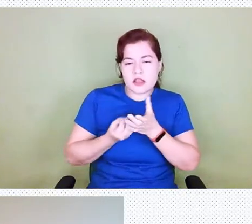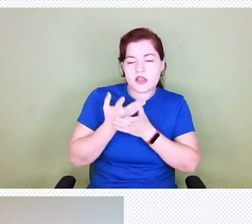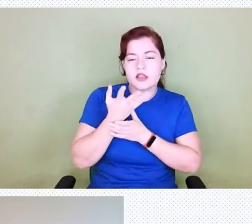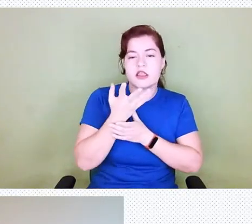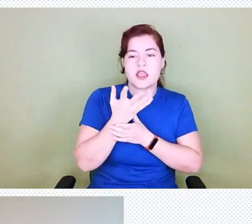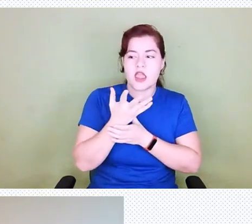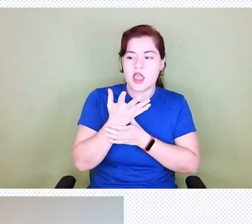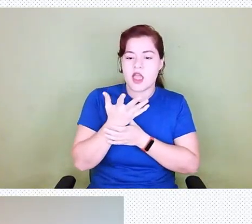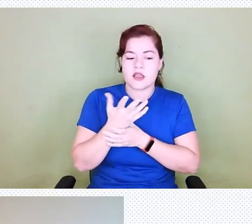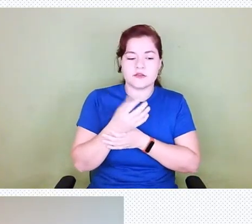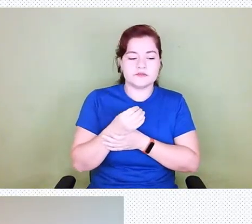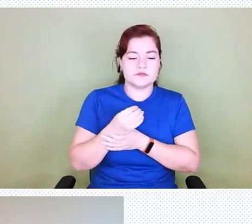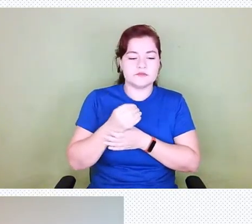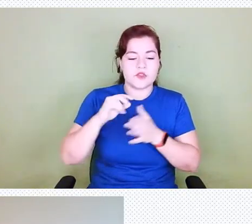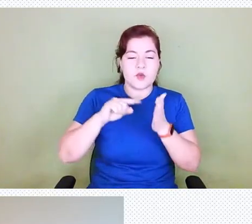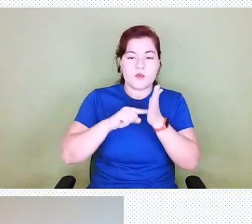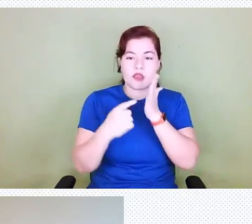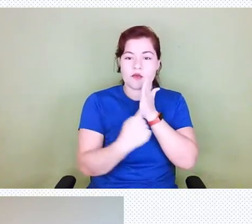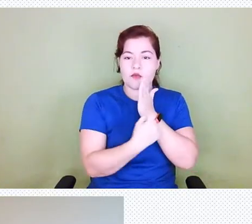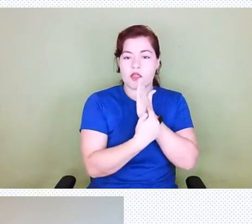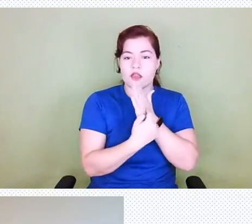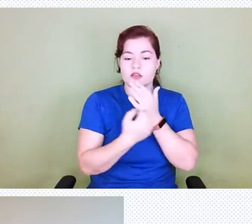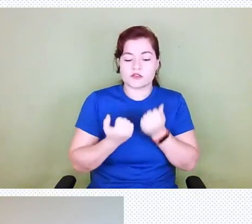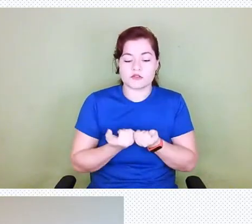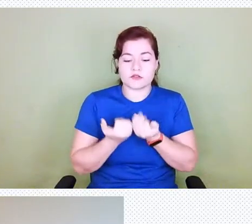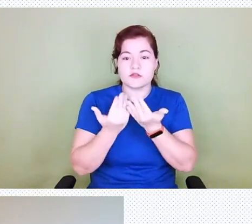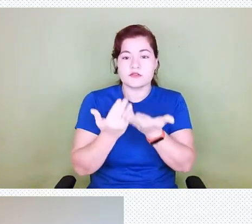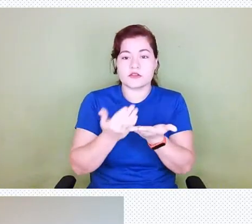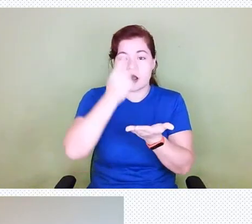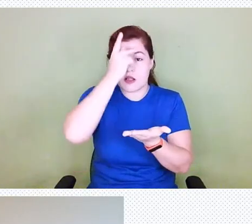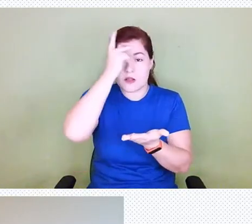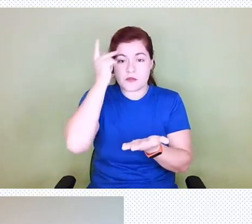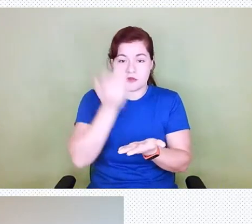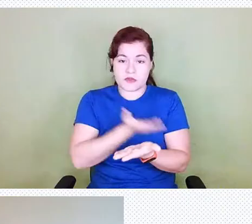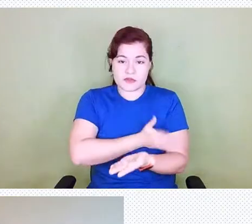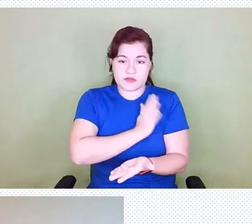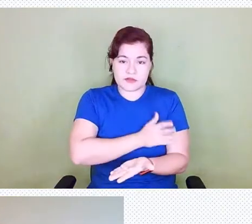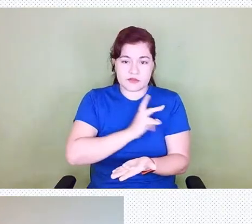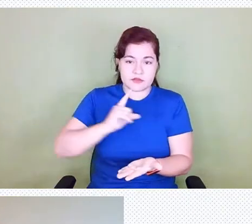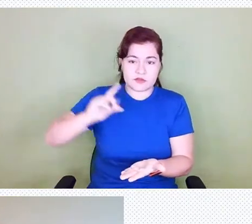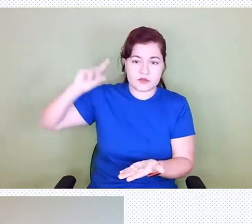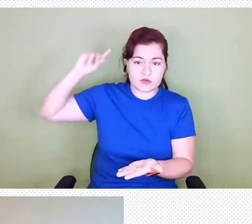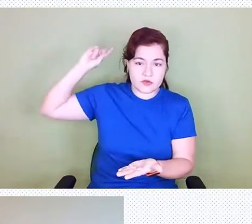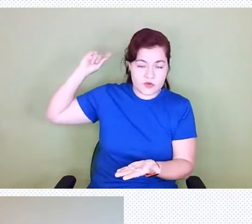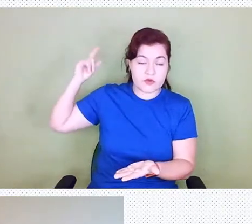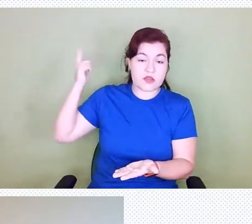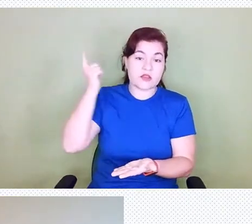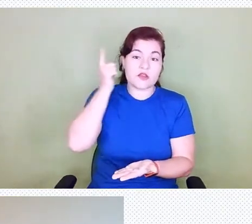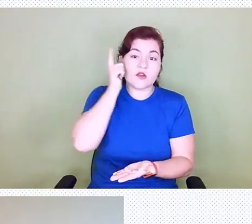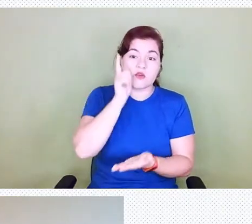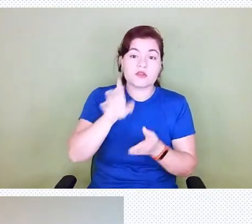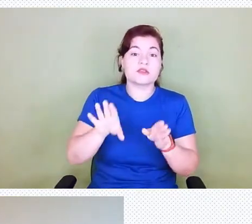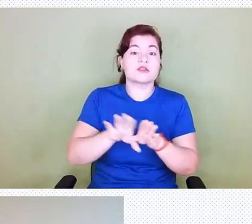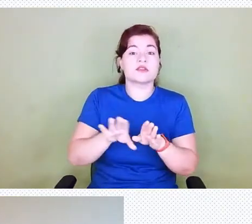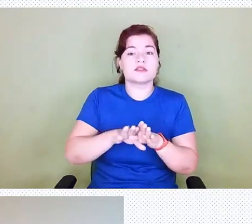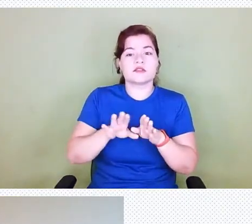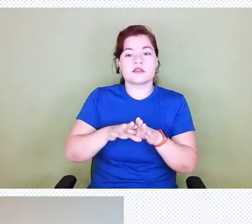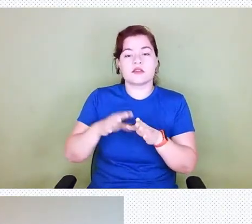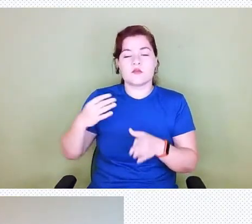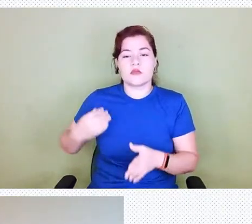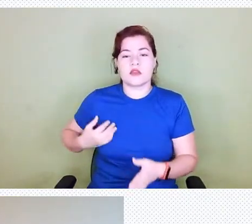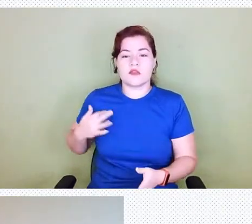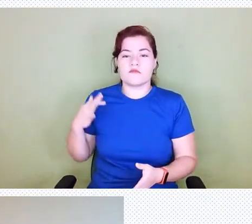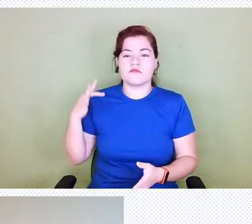coração daquele homem que o escutava naqueles dias e que pudesse também atravessar o